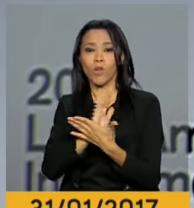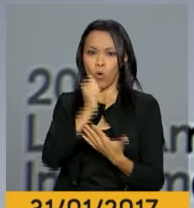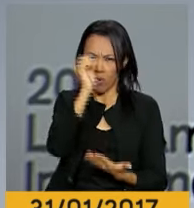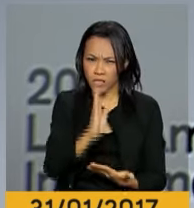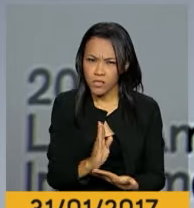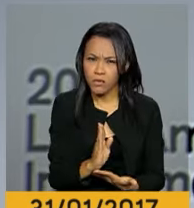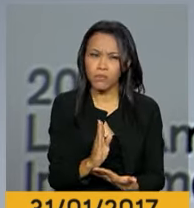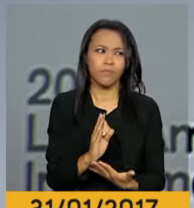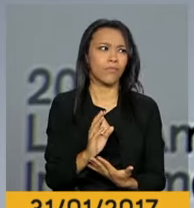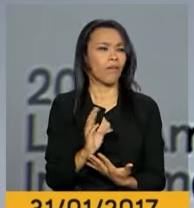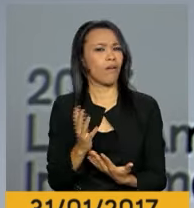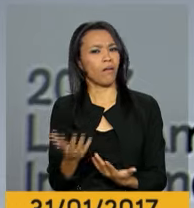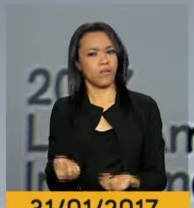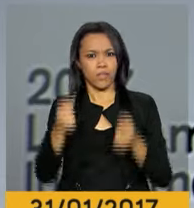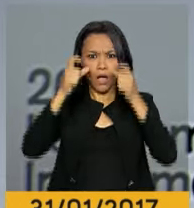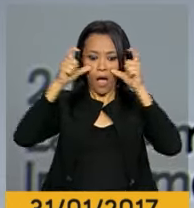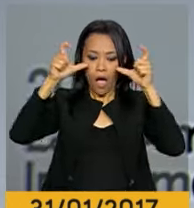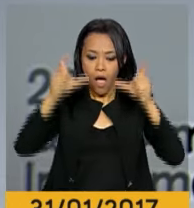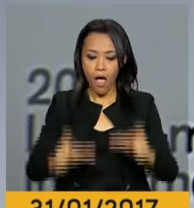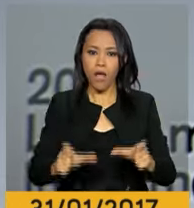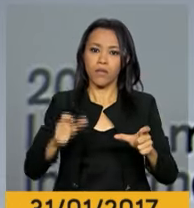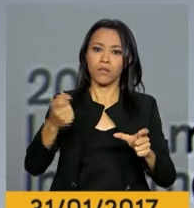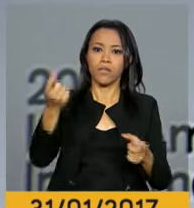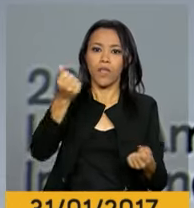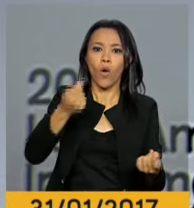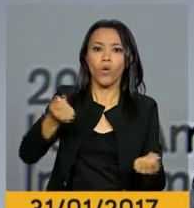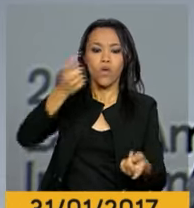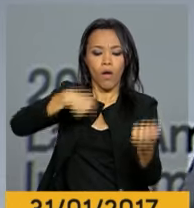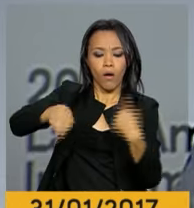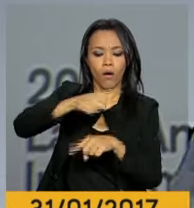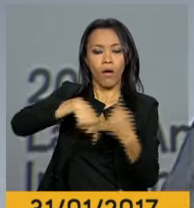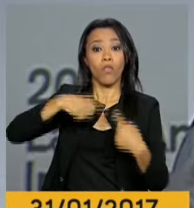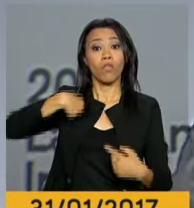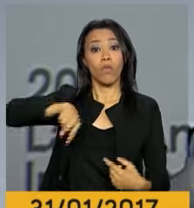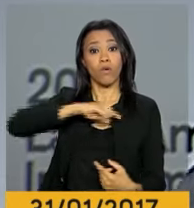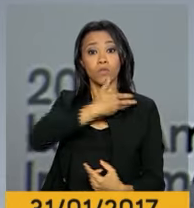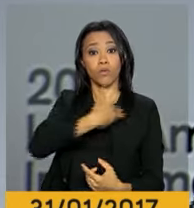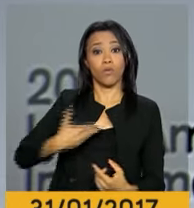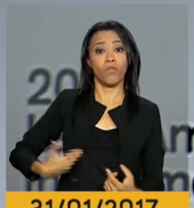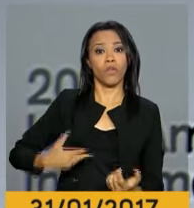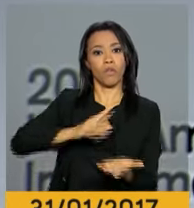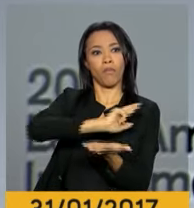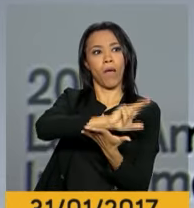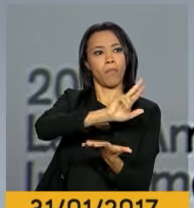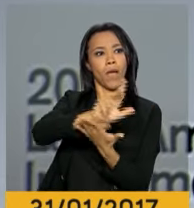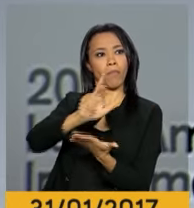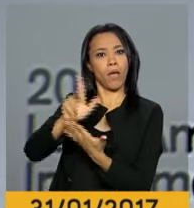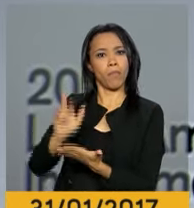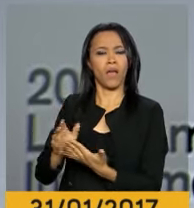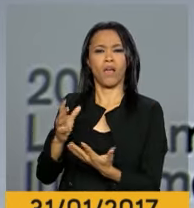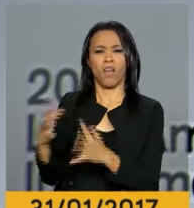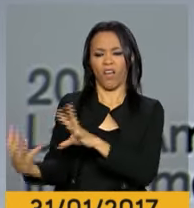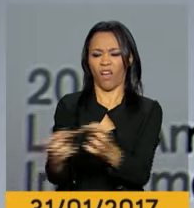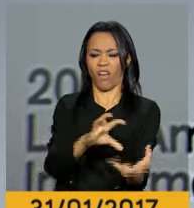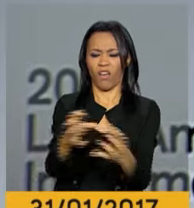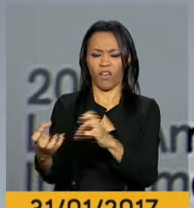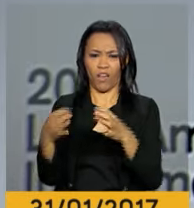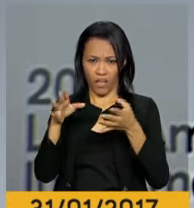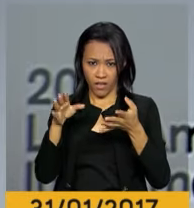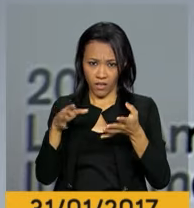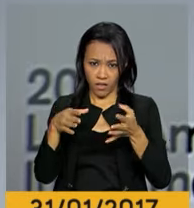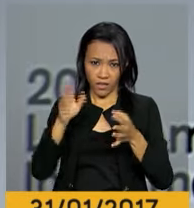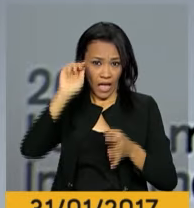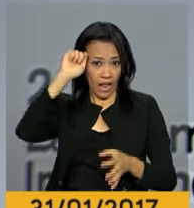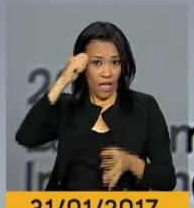espaço especialmente atrativo para os negócios pelo seguinte nós somos uma democracia plural eh livre de conflit conflitos